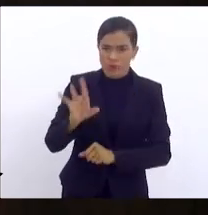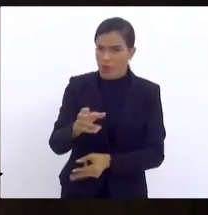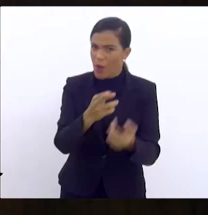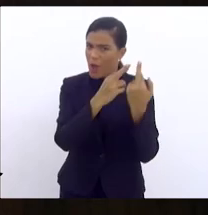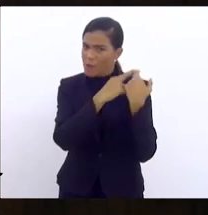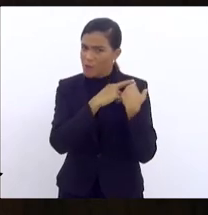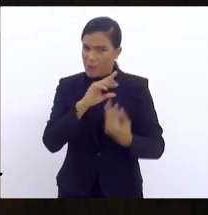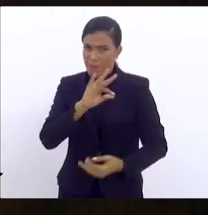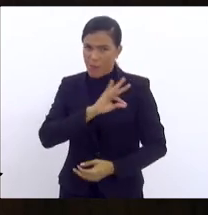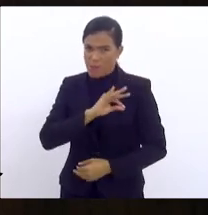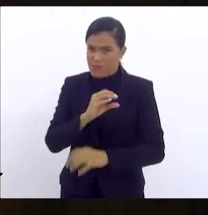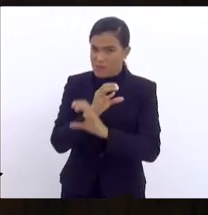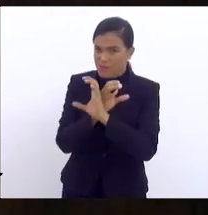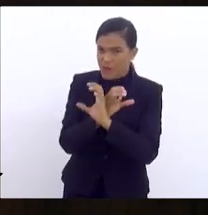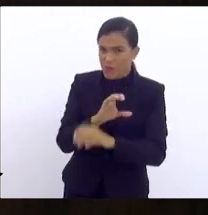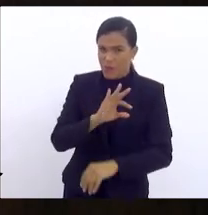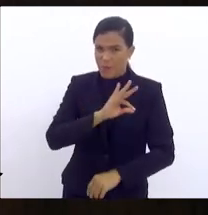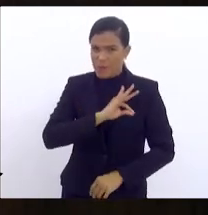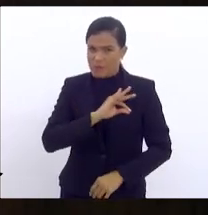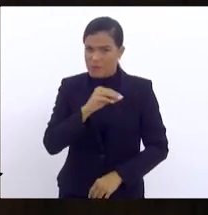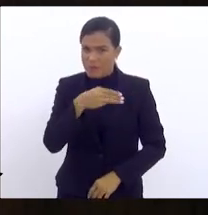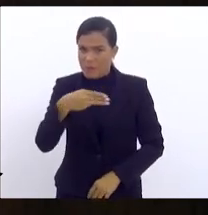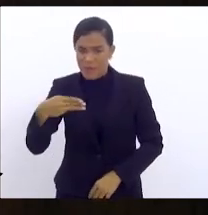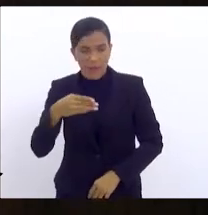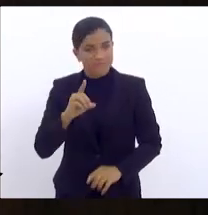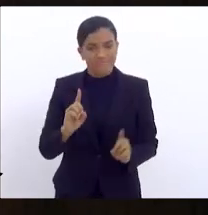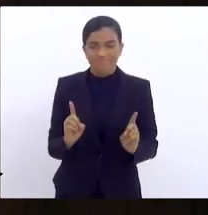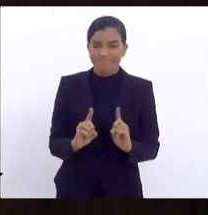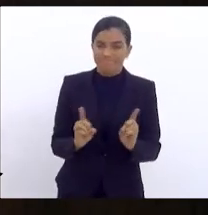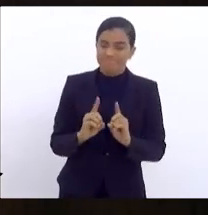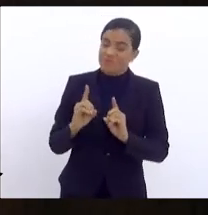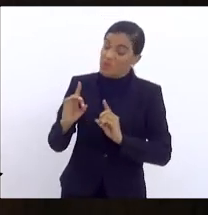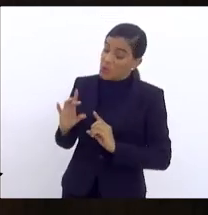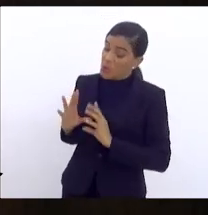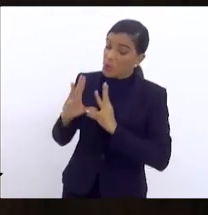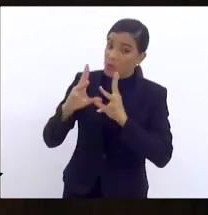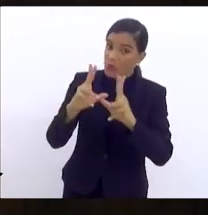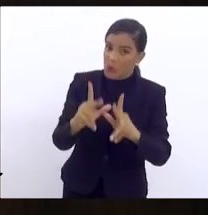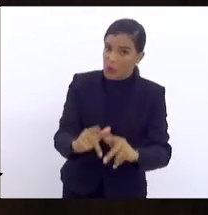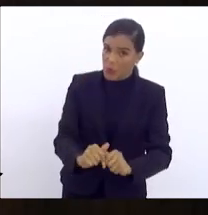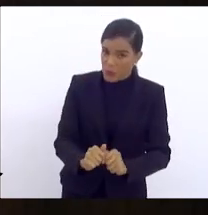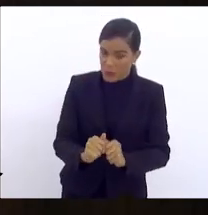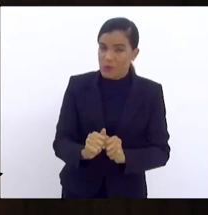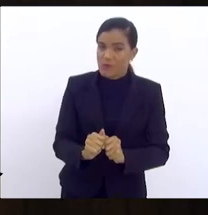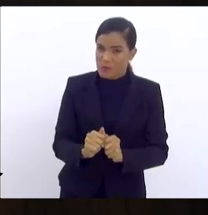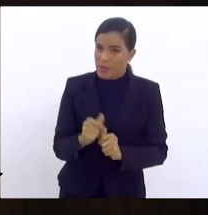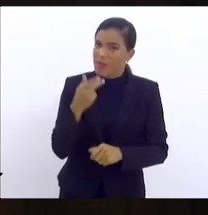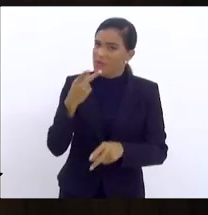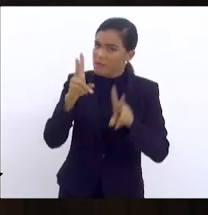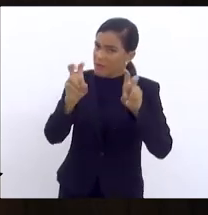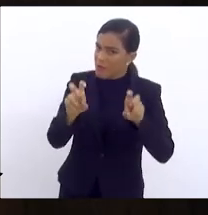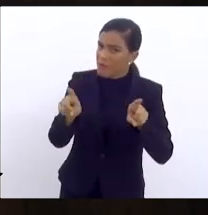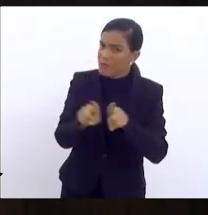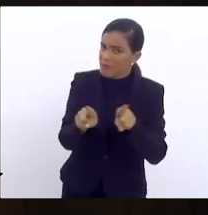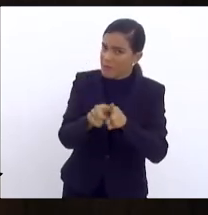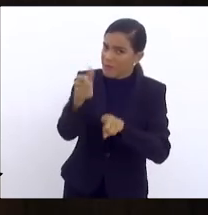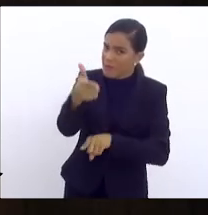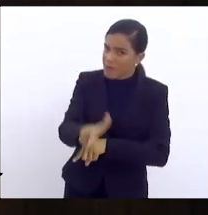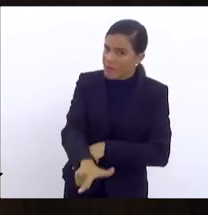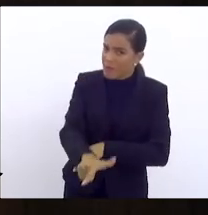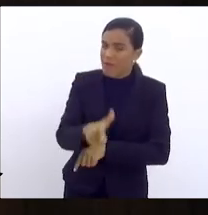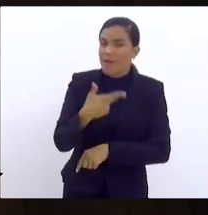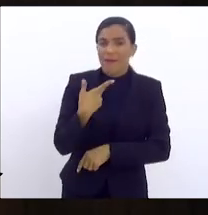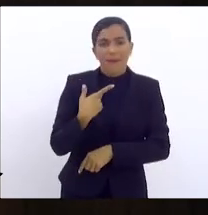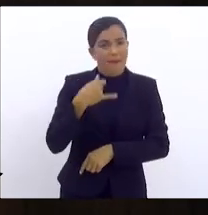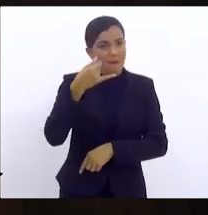Nem só da Polícia Civil nem da Polícia Militar de todos muito foi falado aqui disso e eu vou trazer esse tema também enquanto a gente não trouxe é